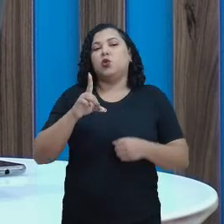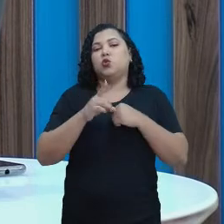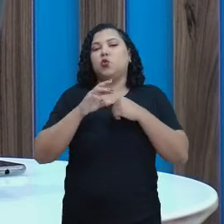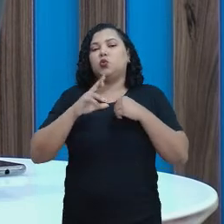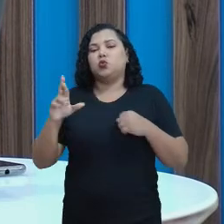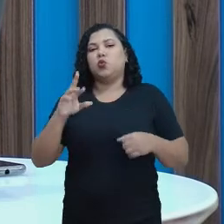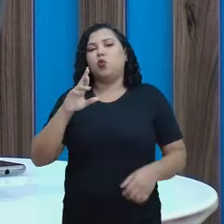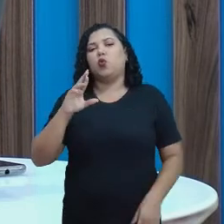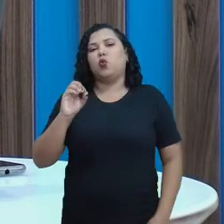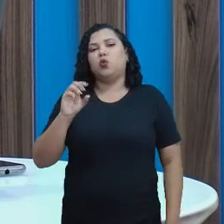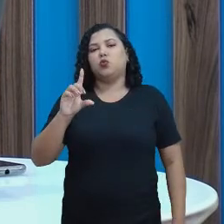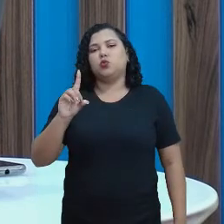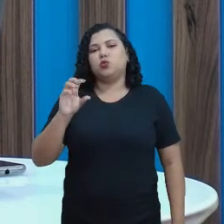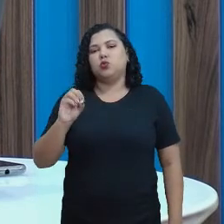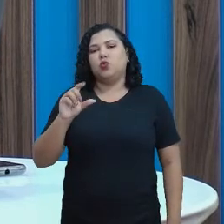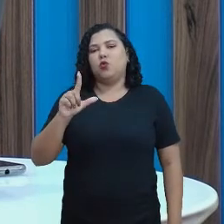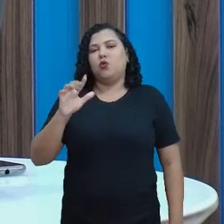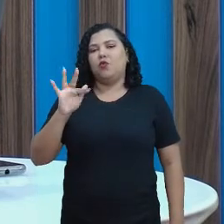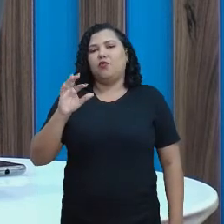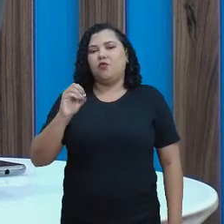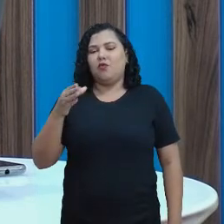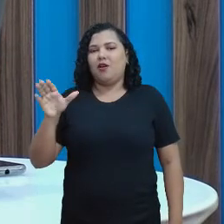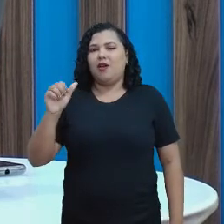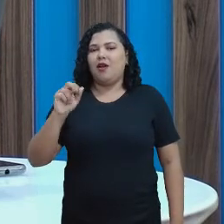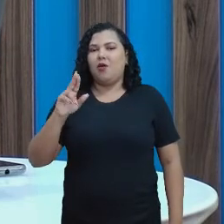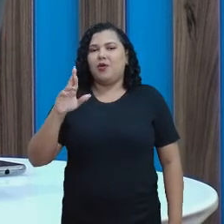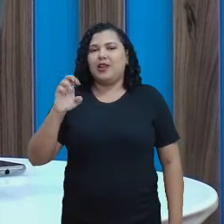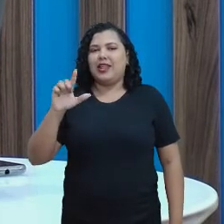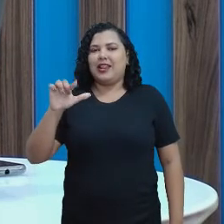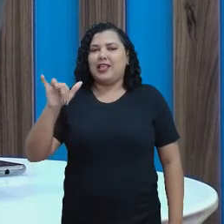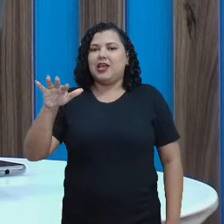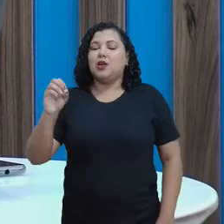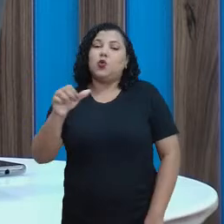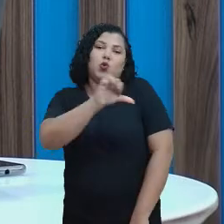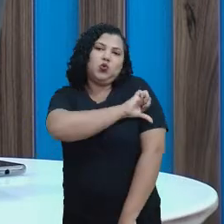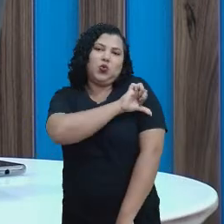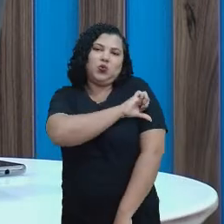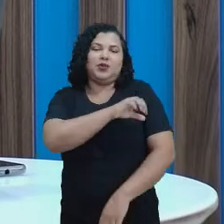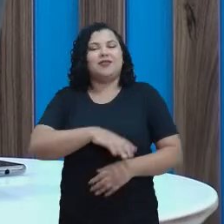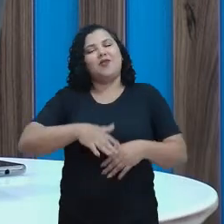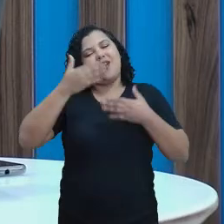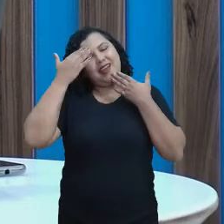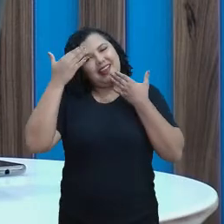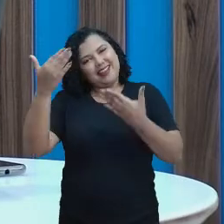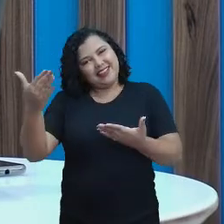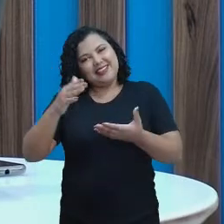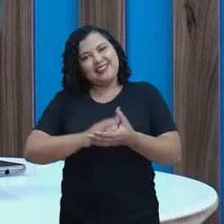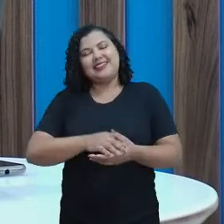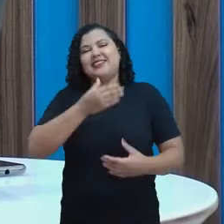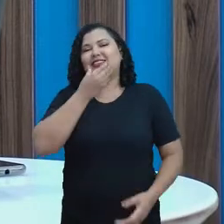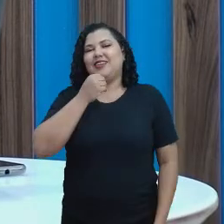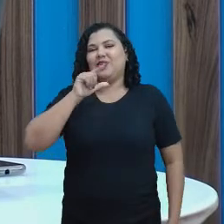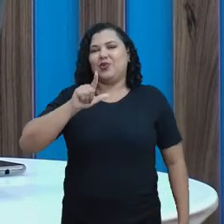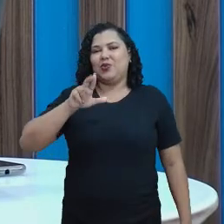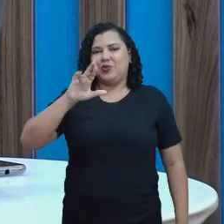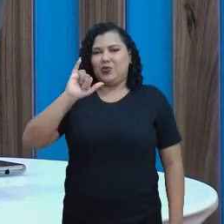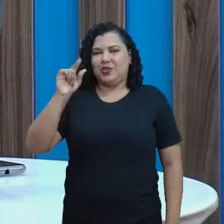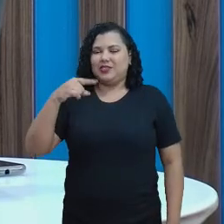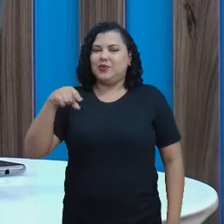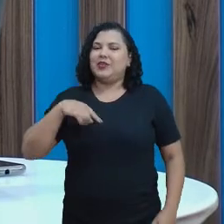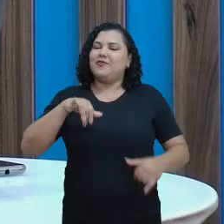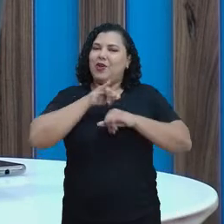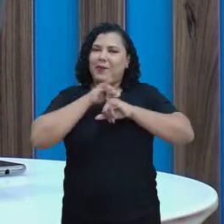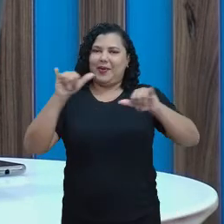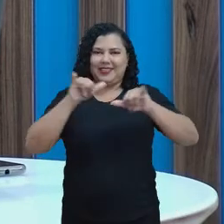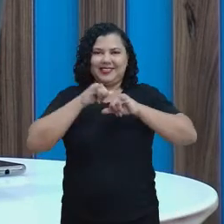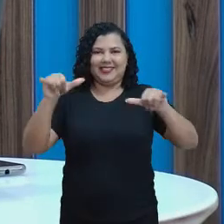Rodolfo Aureliano, e a sua turma, que é 9º ano. Então, eu agradeci aqui para Luiz, né, por ele ter nos dado